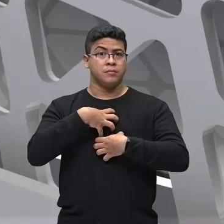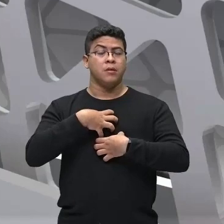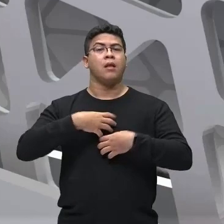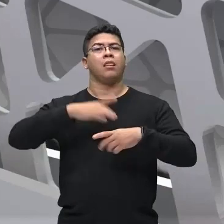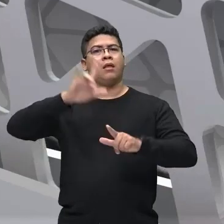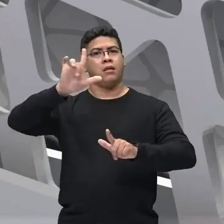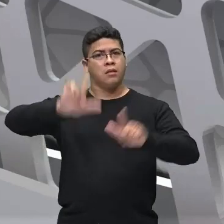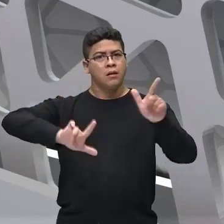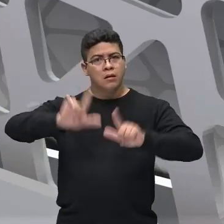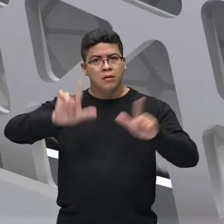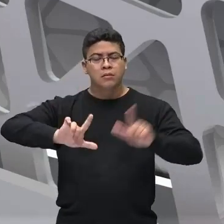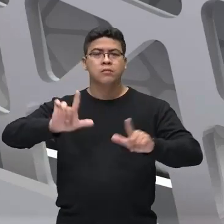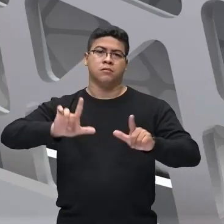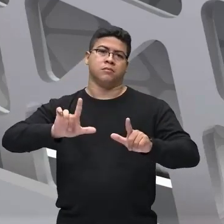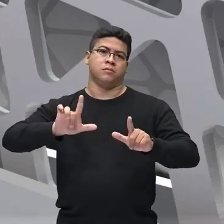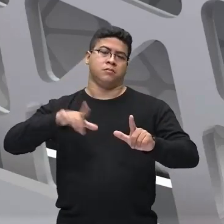mídias